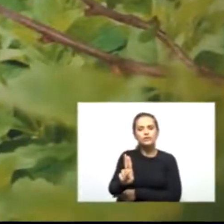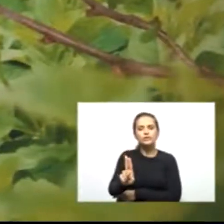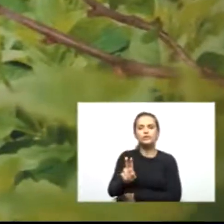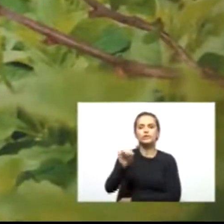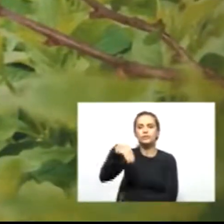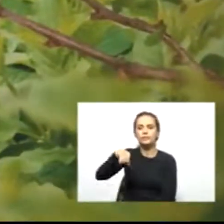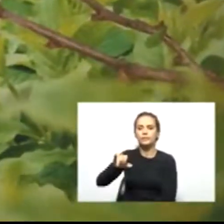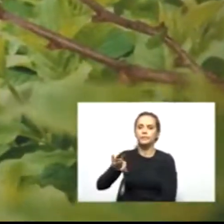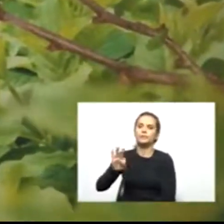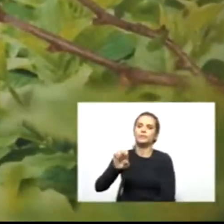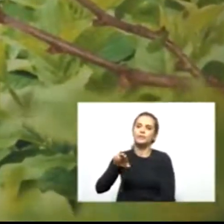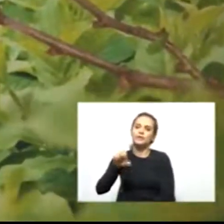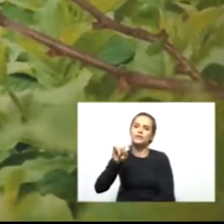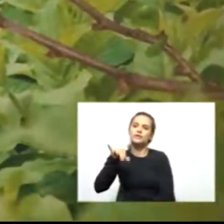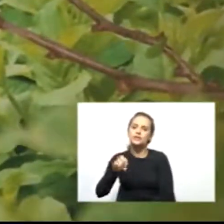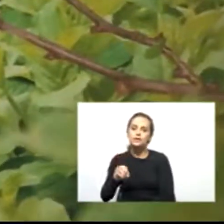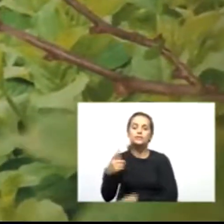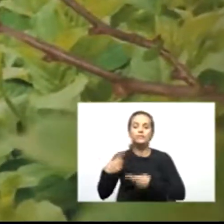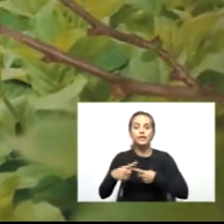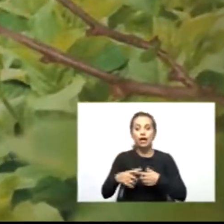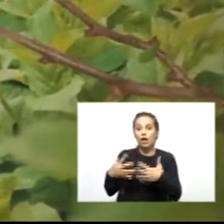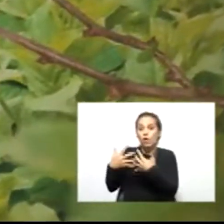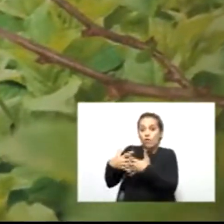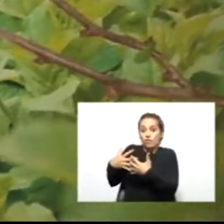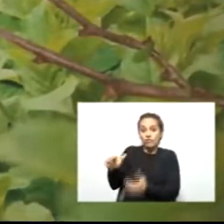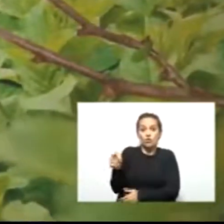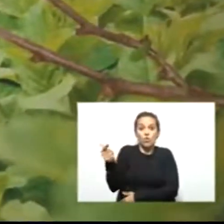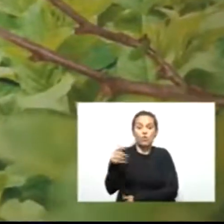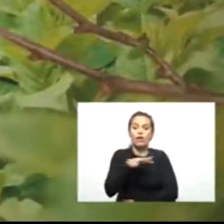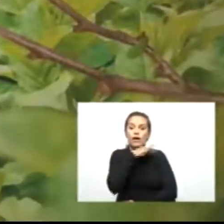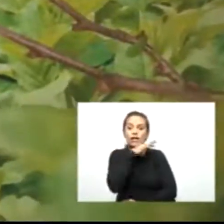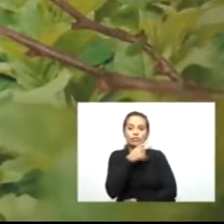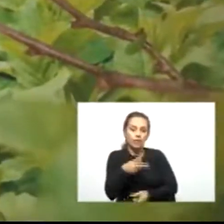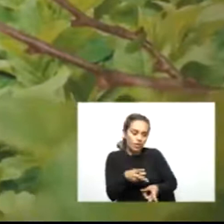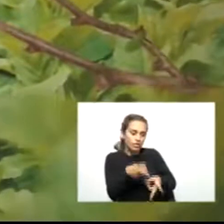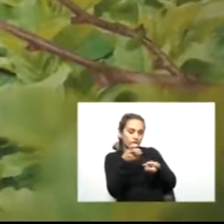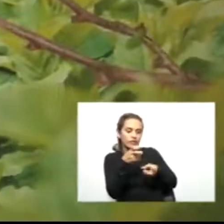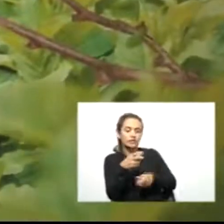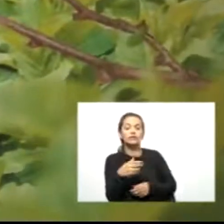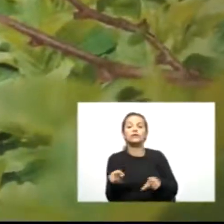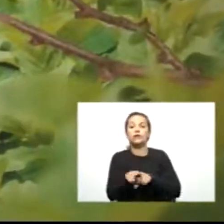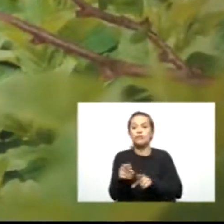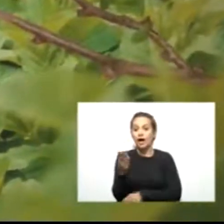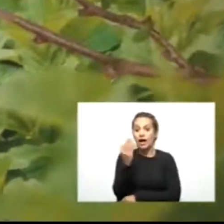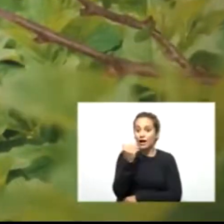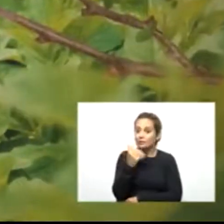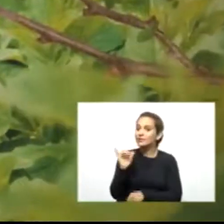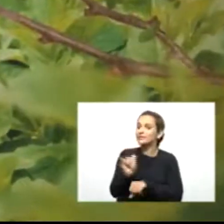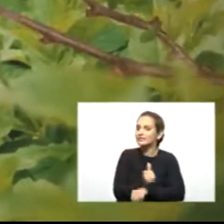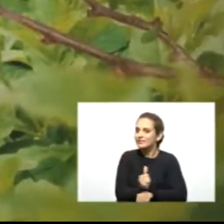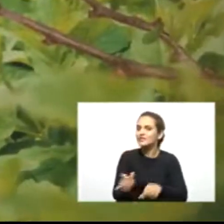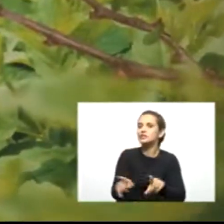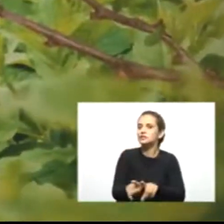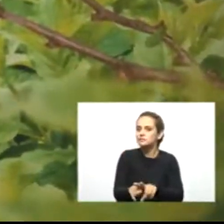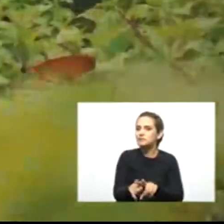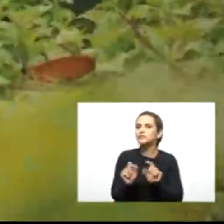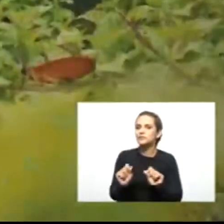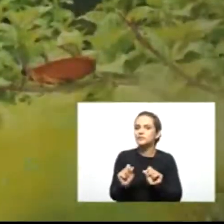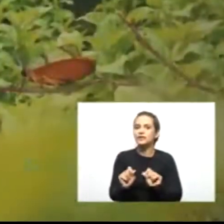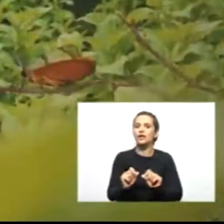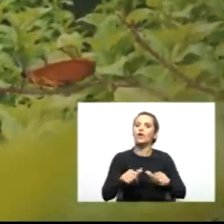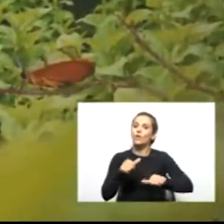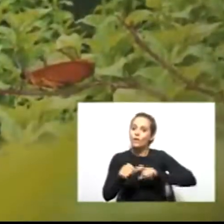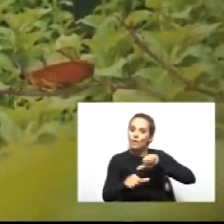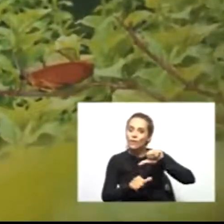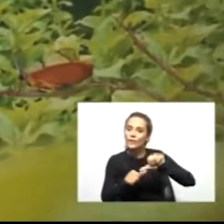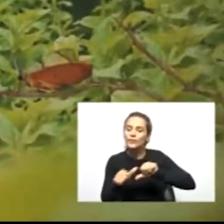mimetismo? Para confundir as presas, para a alimentação e como estratégia também de